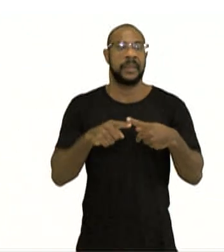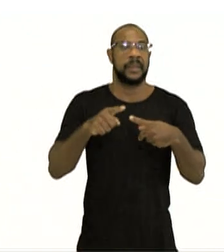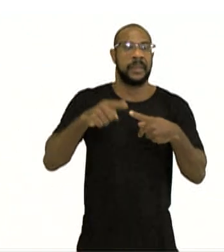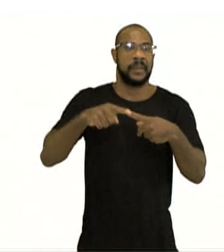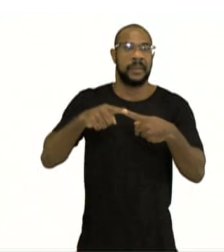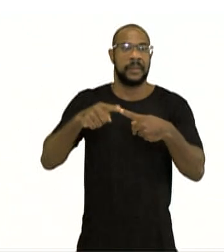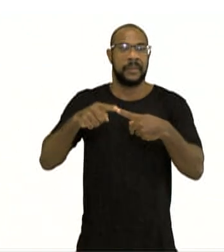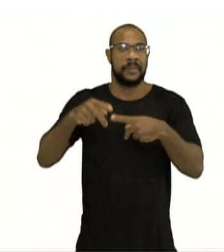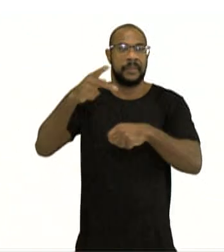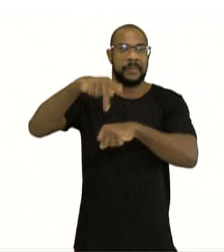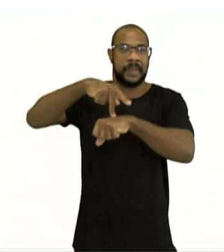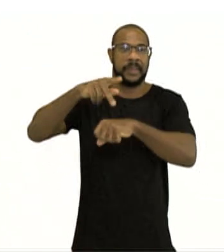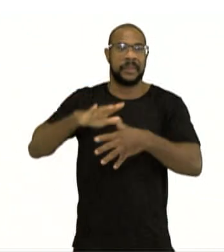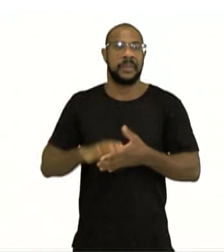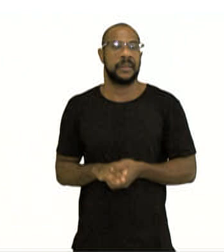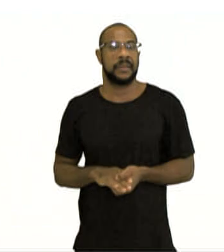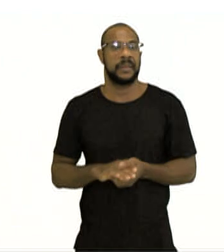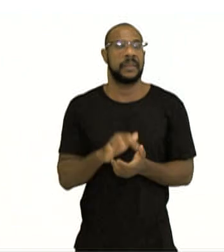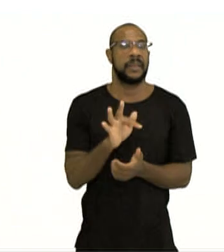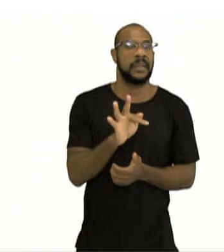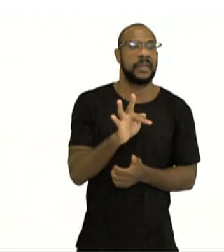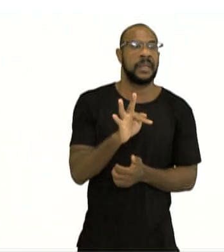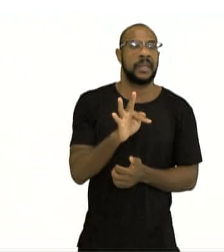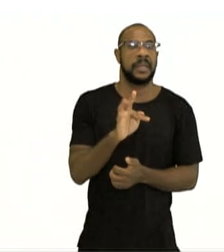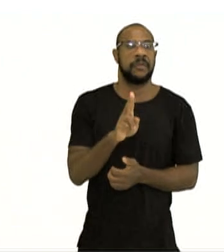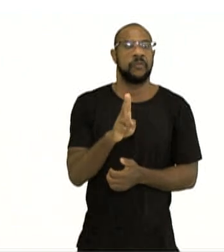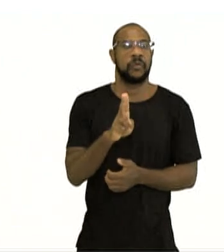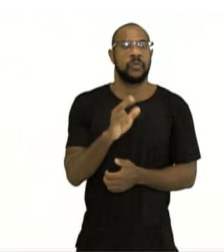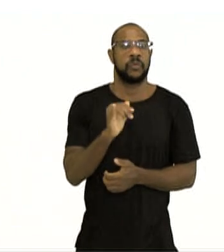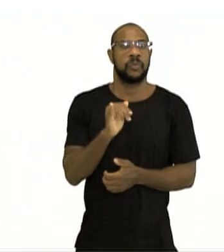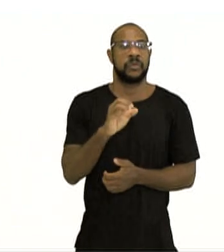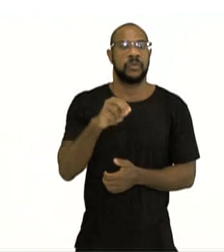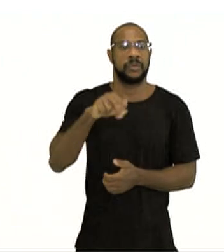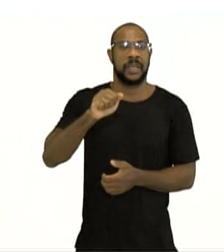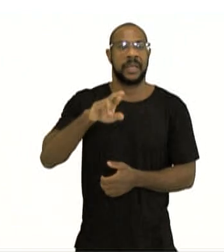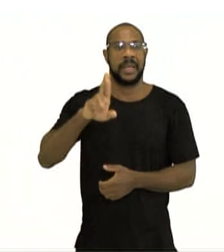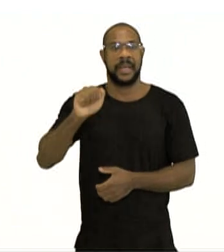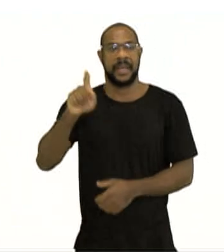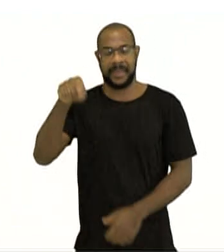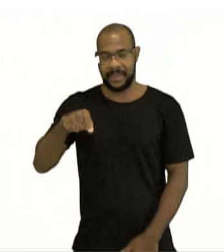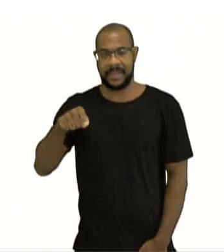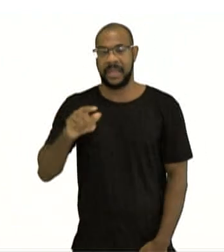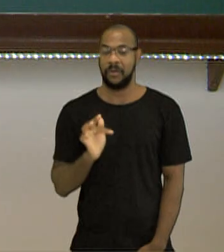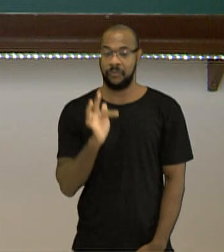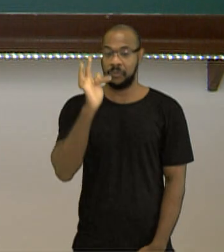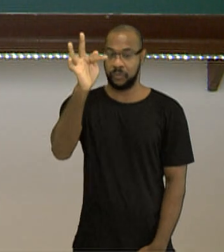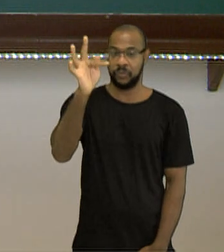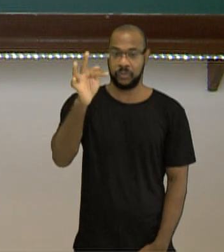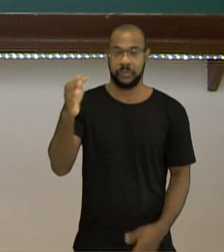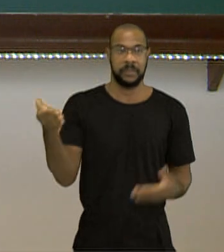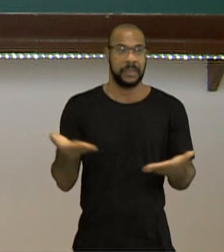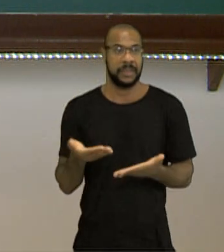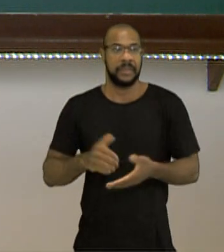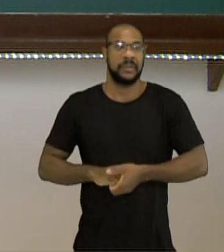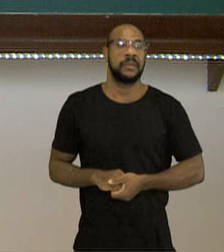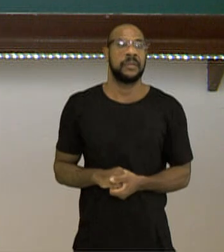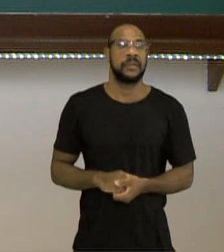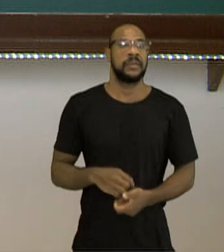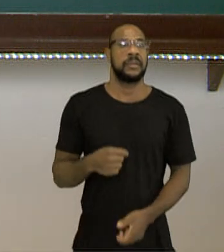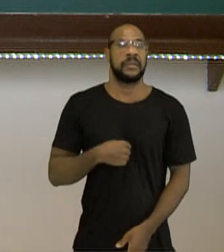Funcionará, terceira pessoa do singular do verbo funcionar. Futuro do presente, o tempo do rei, ó.